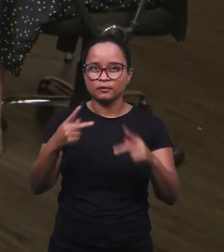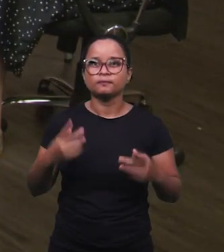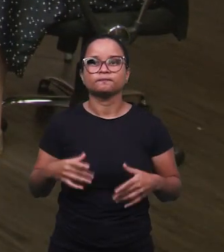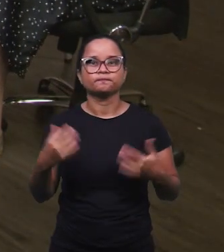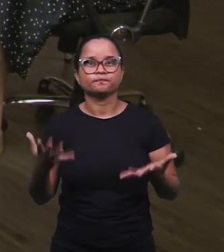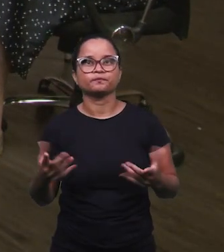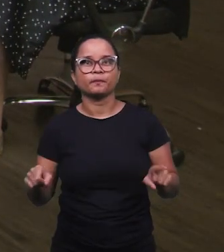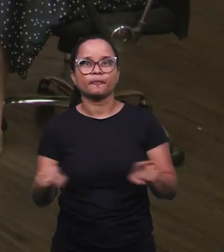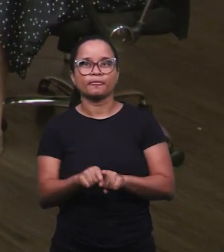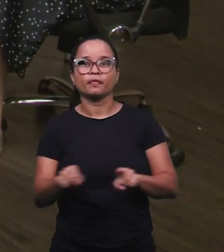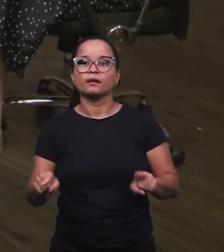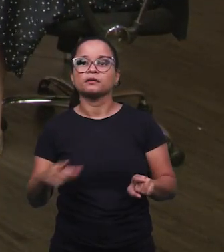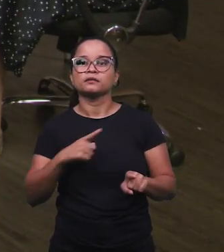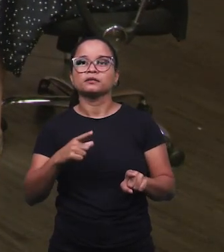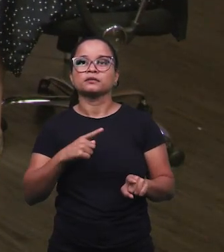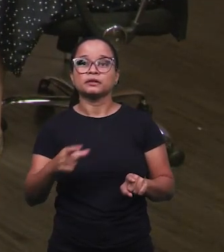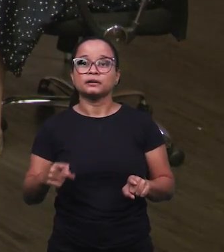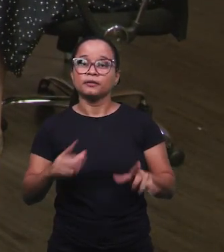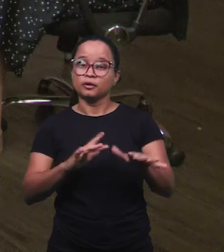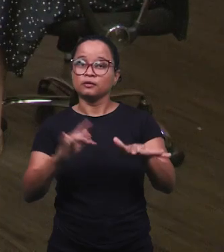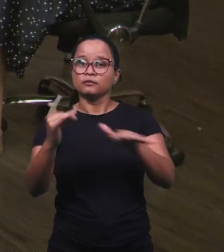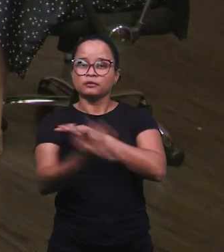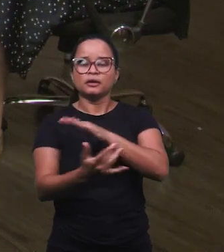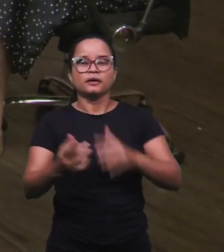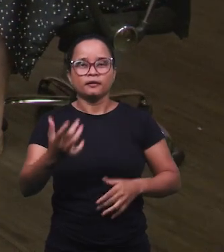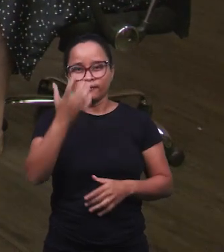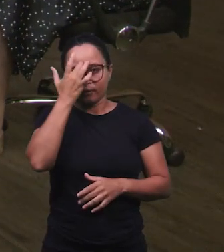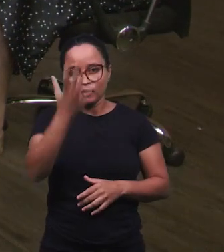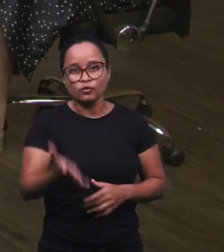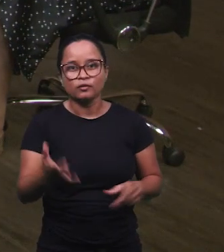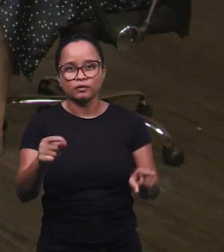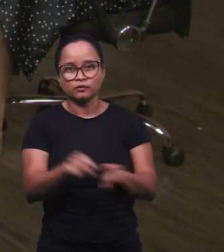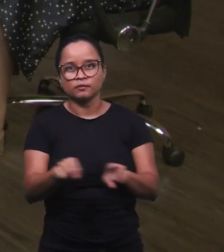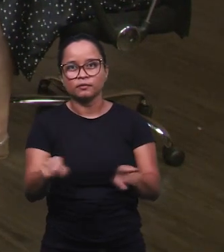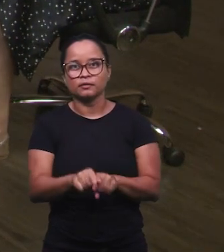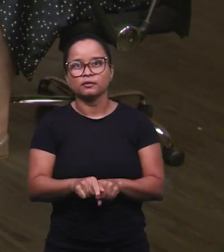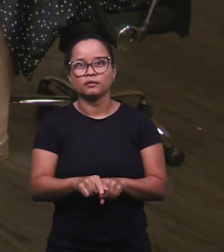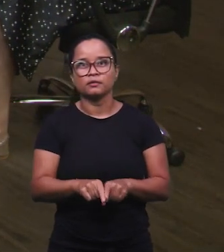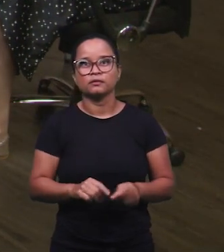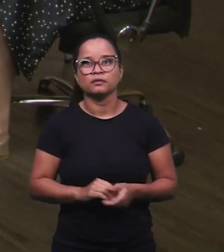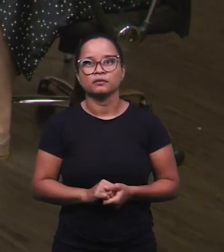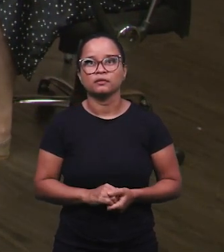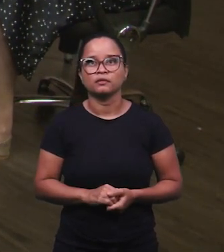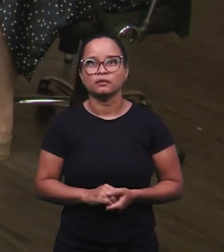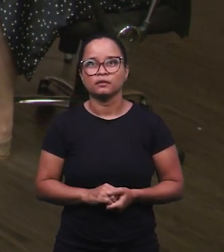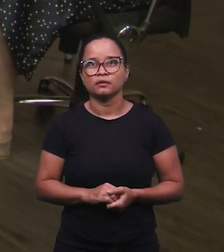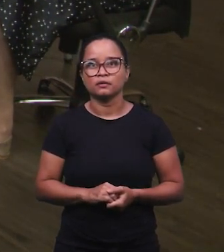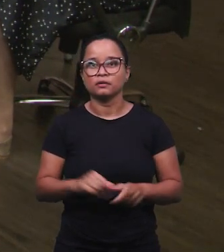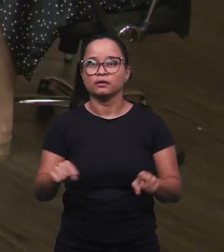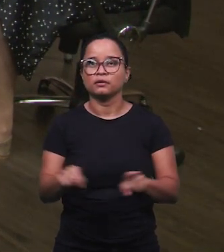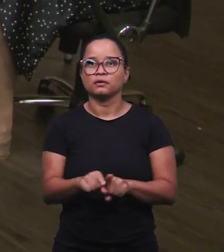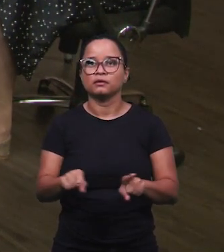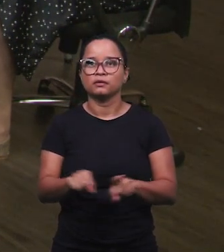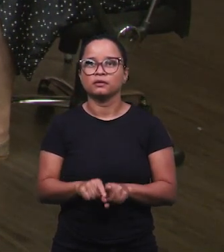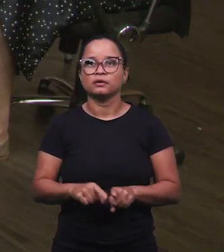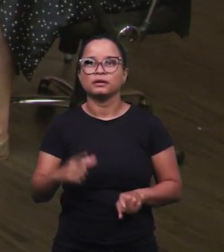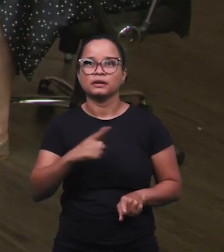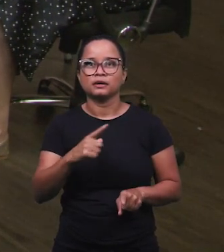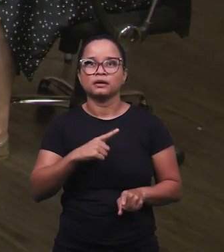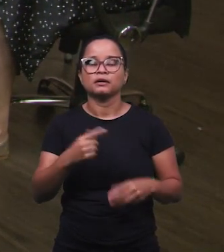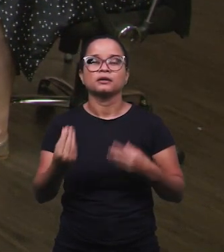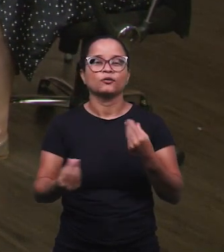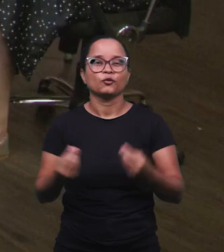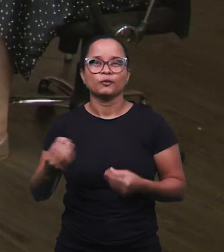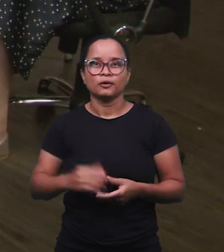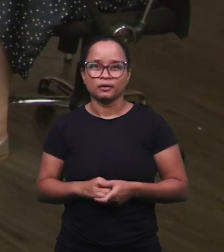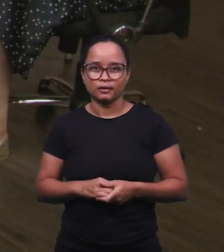Muito bem. Um canal também que a gente tem que facilita muito essa questão do compartilhamento é o canal do WhatsApp da igreja. Que a gente já